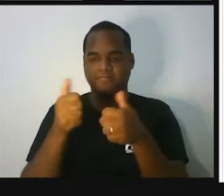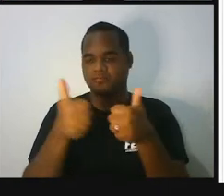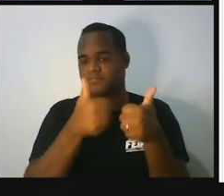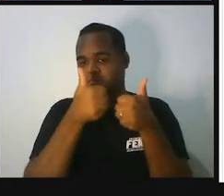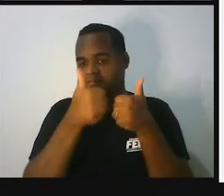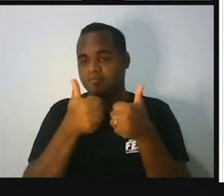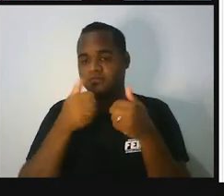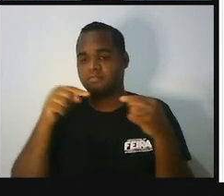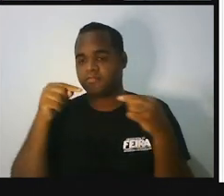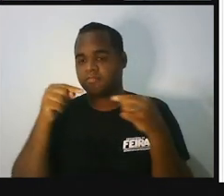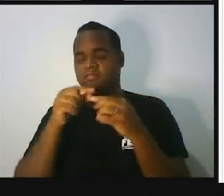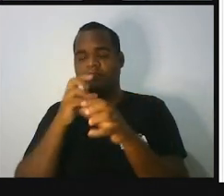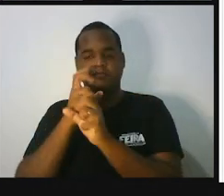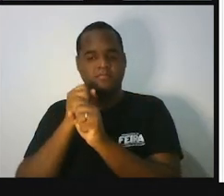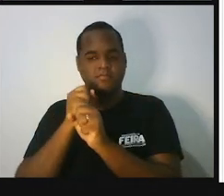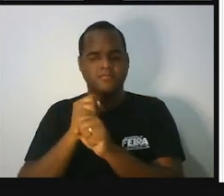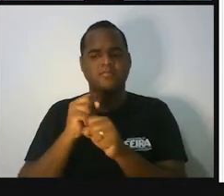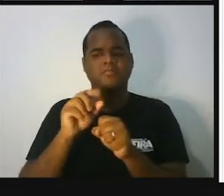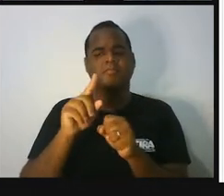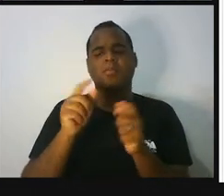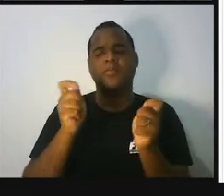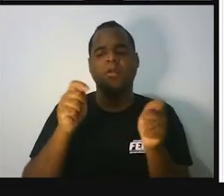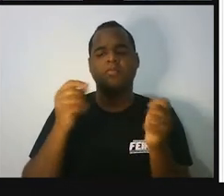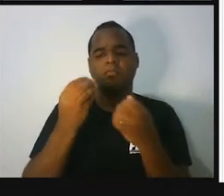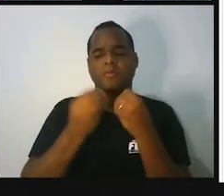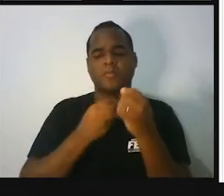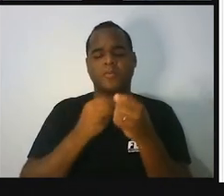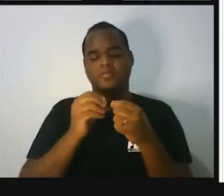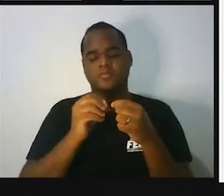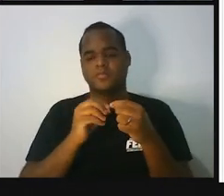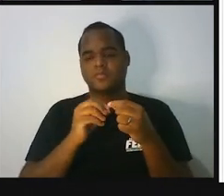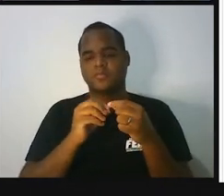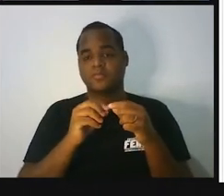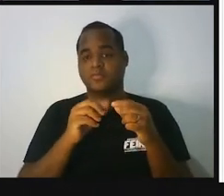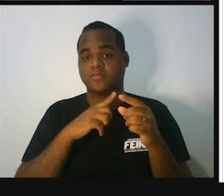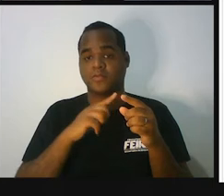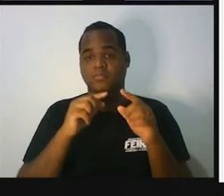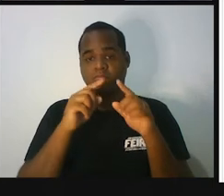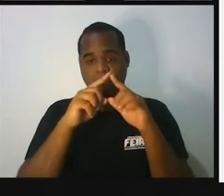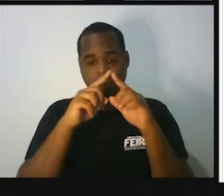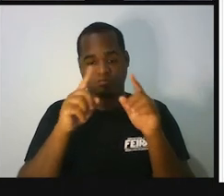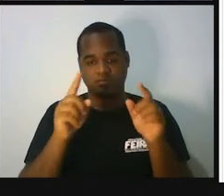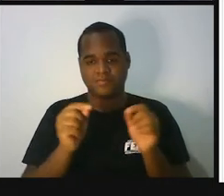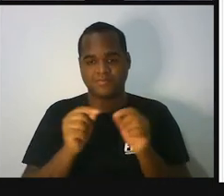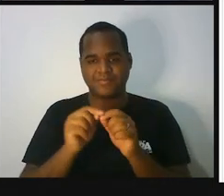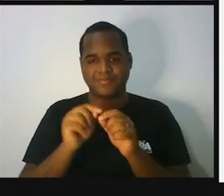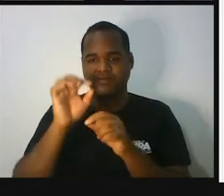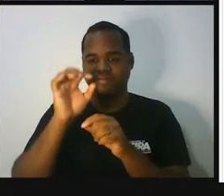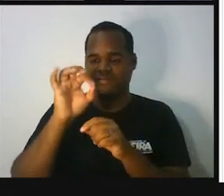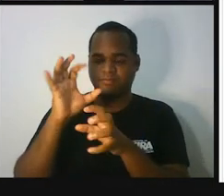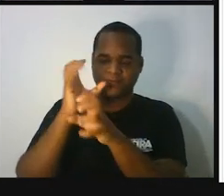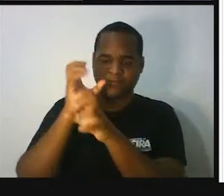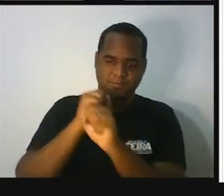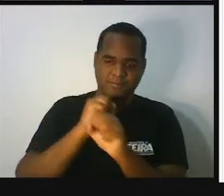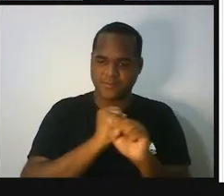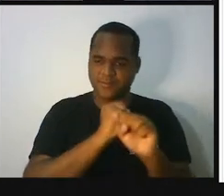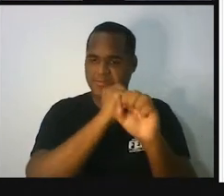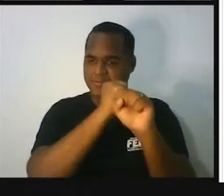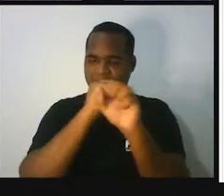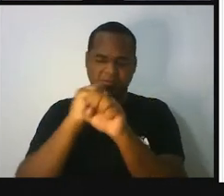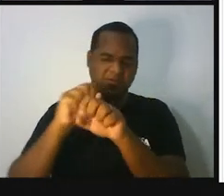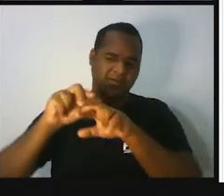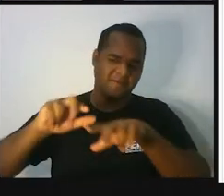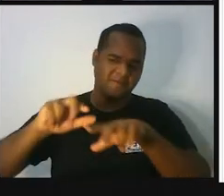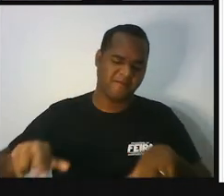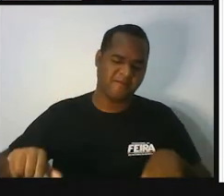de um polígono sem precisar medir, como eu estou medindo aqui, né? E sem precisar fazer uso de fórmulas,